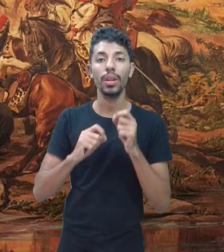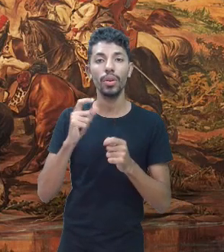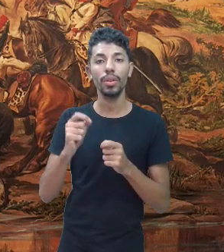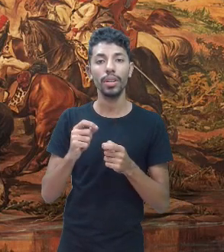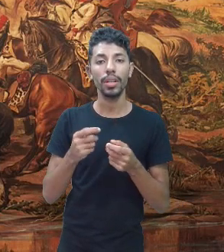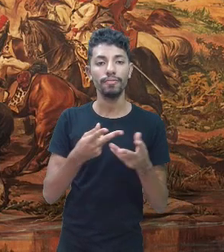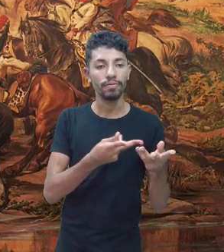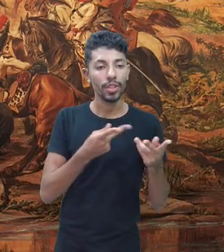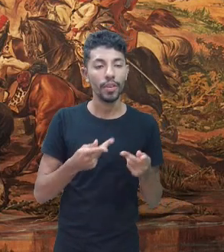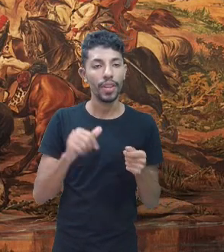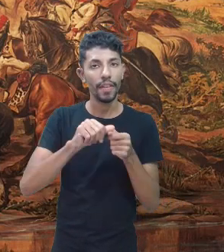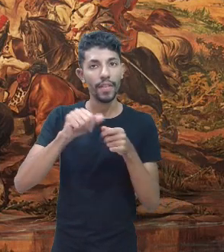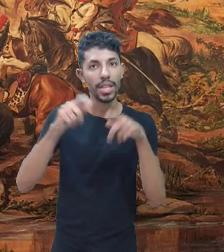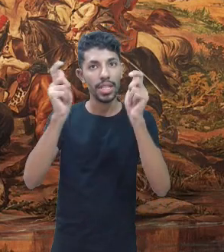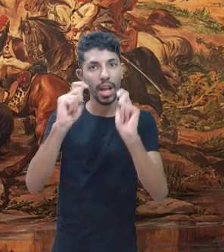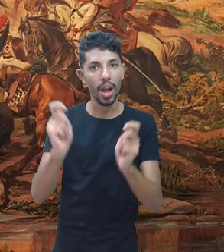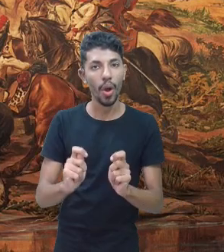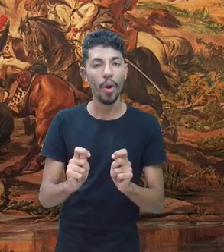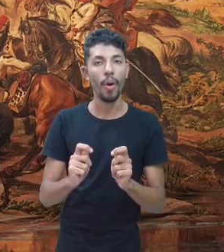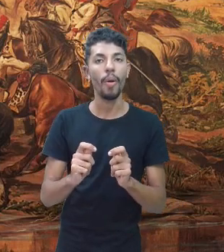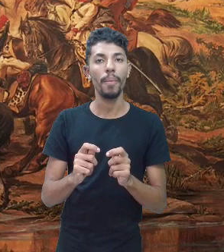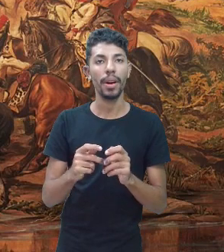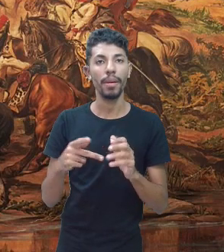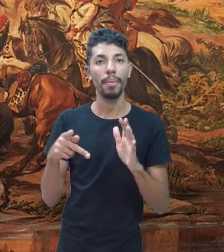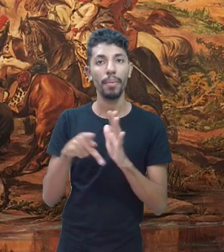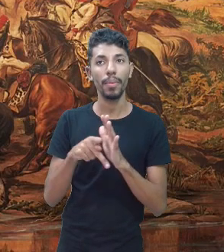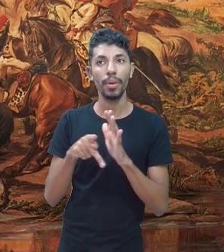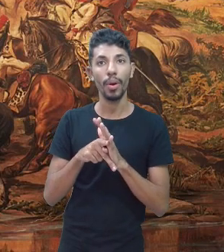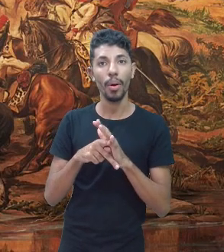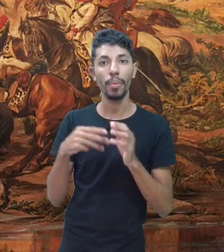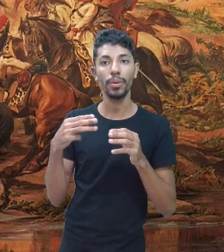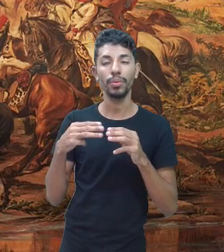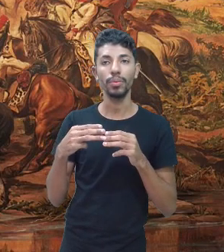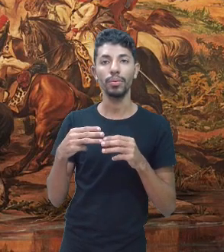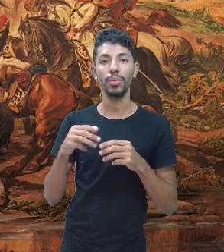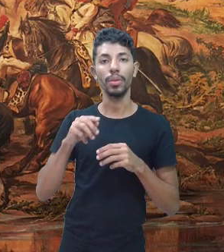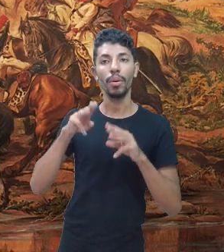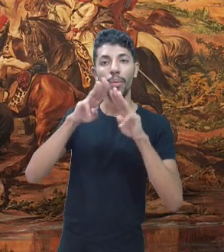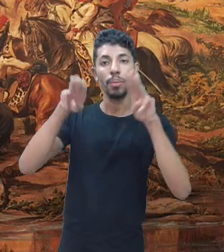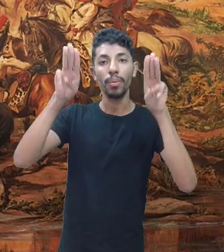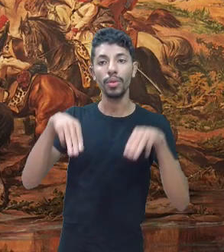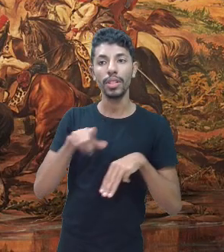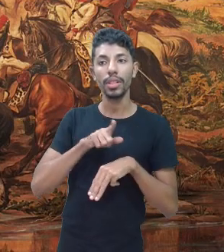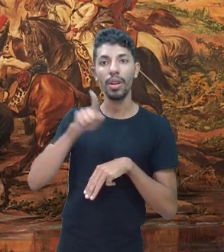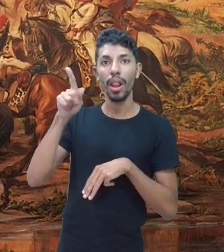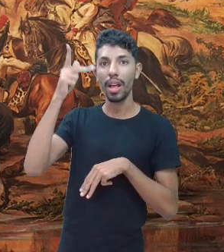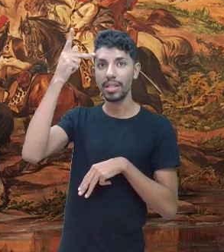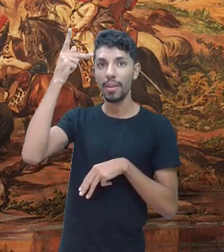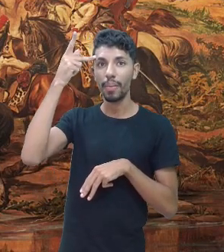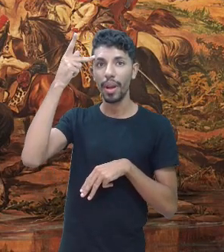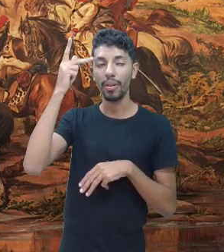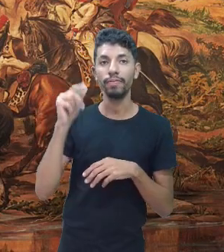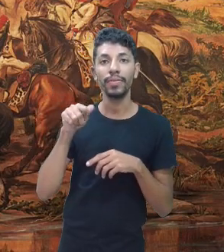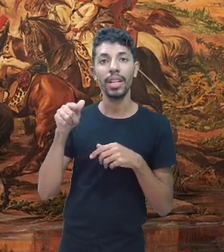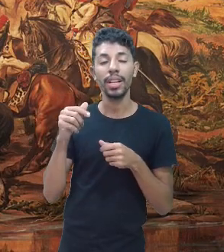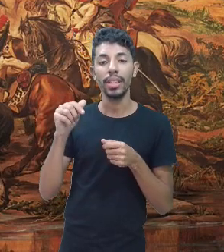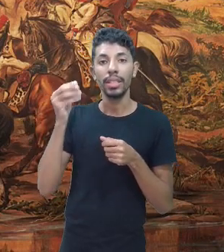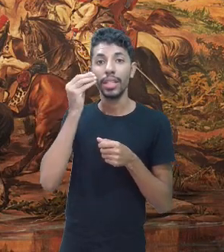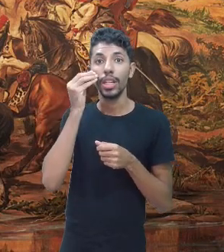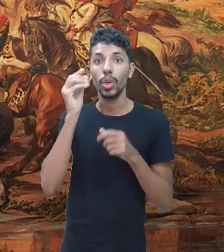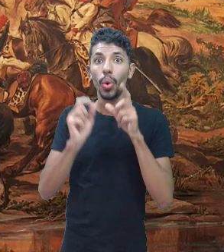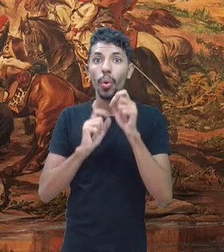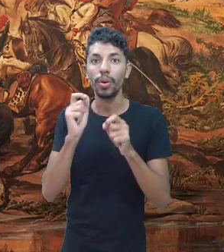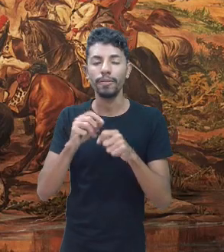fazer essa obra encomendada para o Museu do Ipiranga, que fica em São Paulo, né? Então, ele já tentou enquadrar